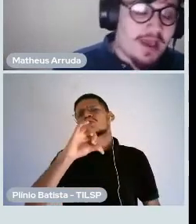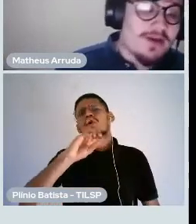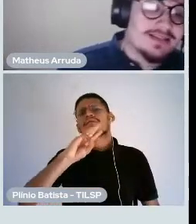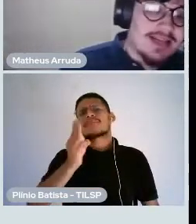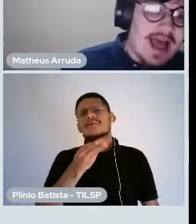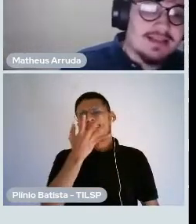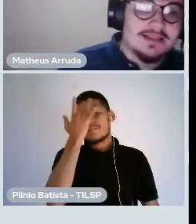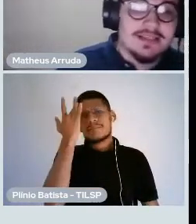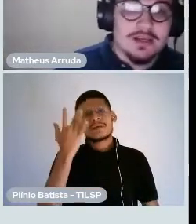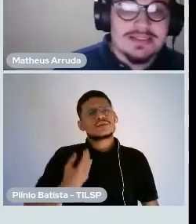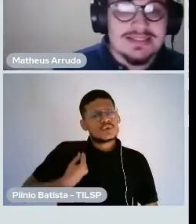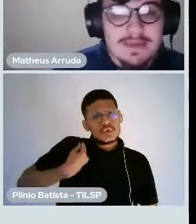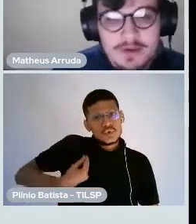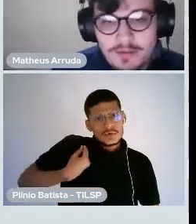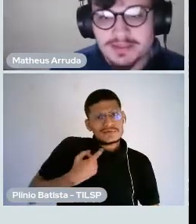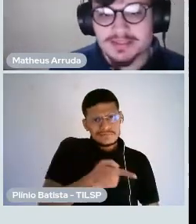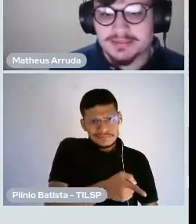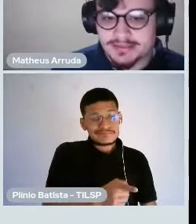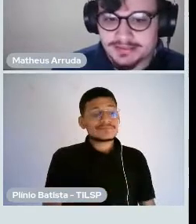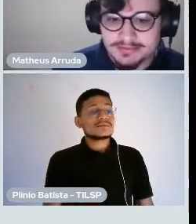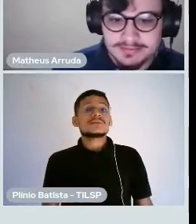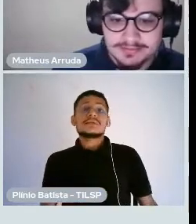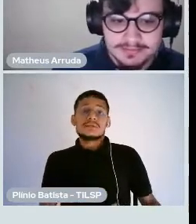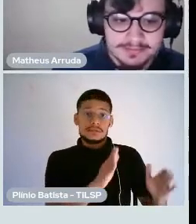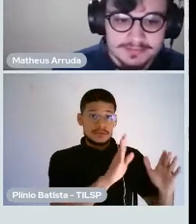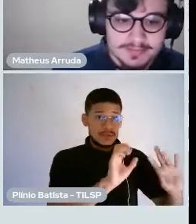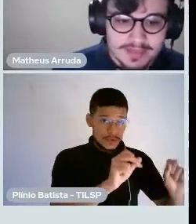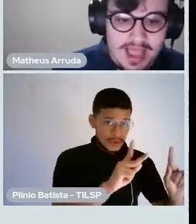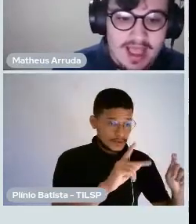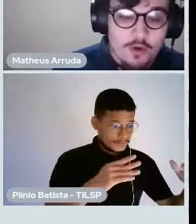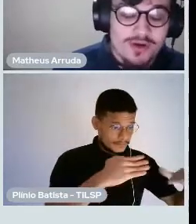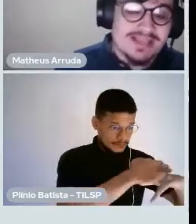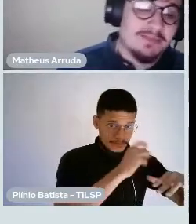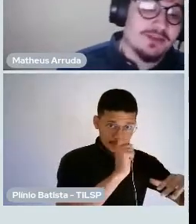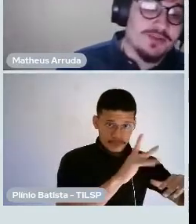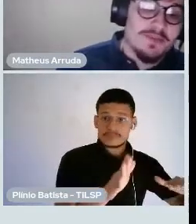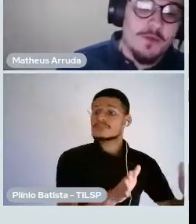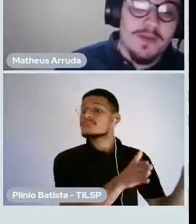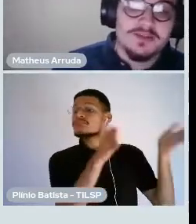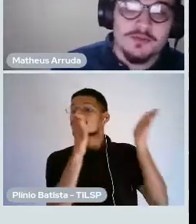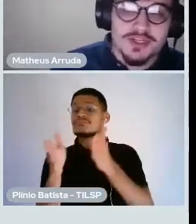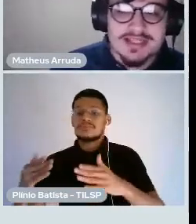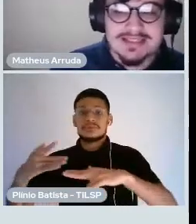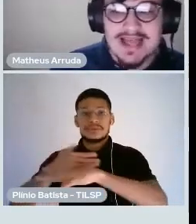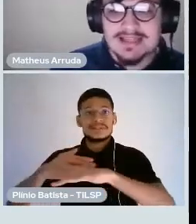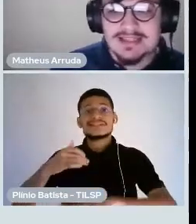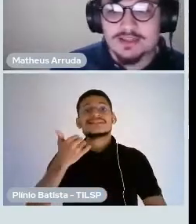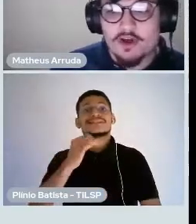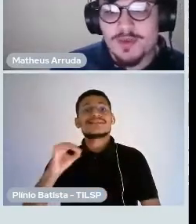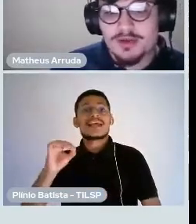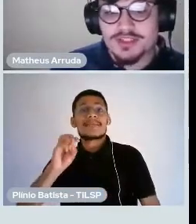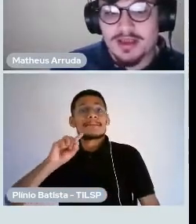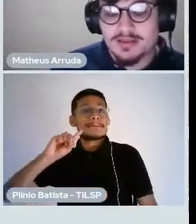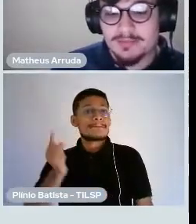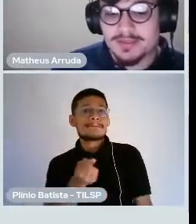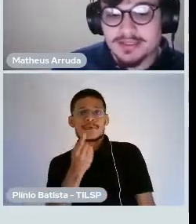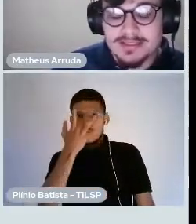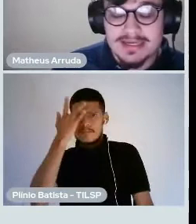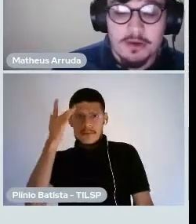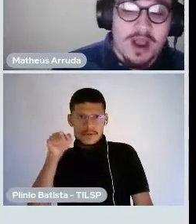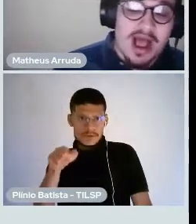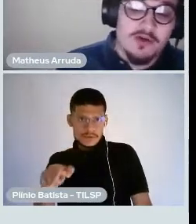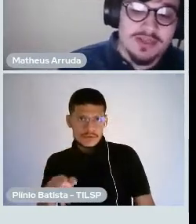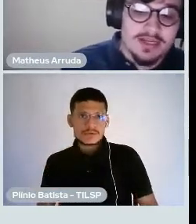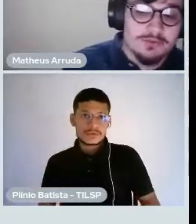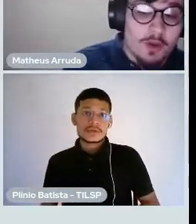E você pega uma cidade de 100 mil habitantes. Tá? O nascimento de 1.000 pessoas na cidade de 9 milhões de